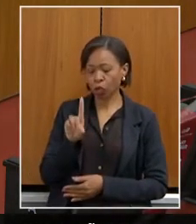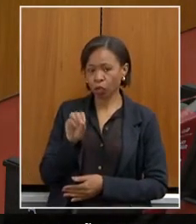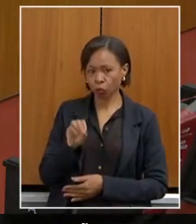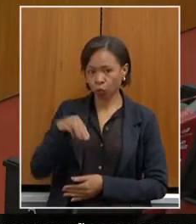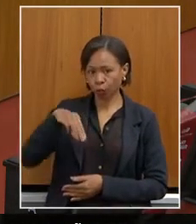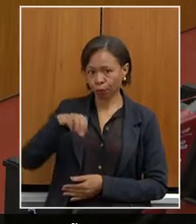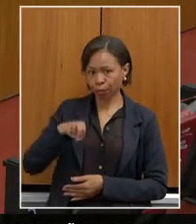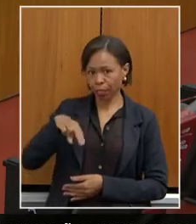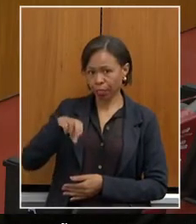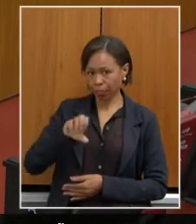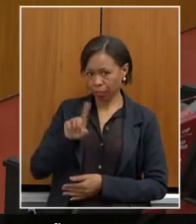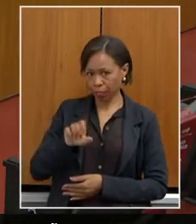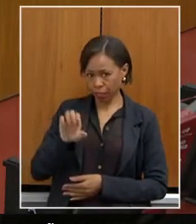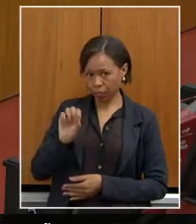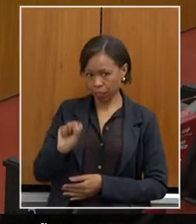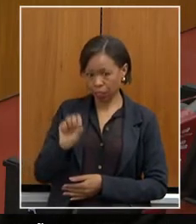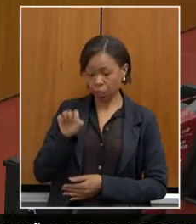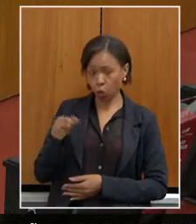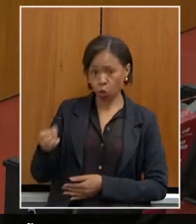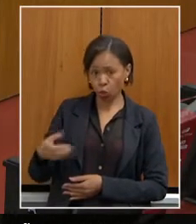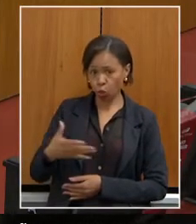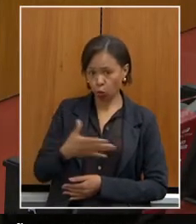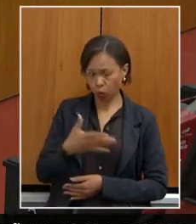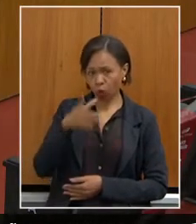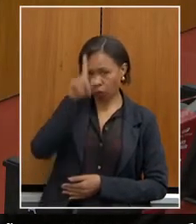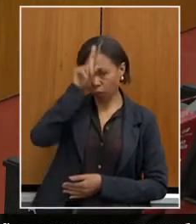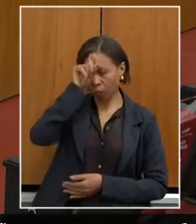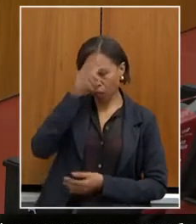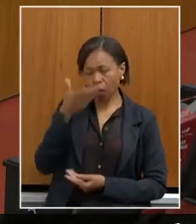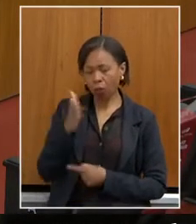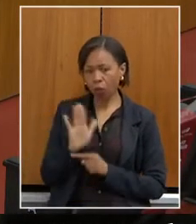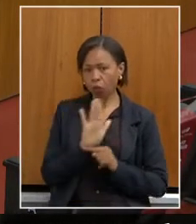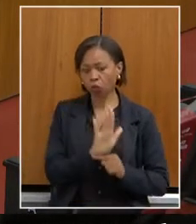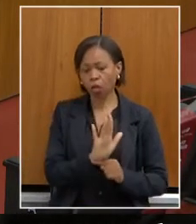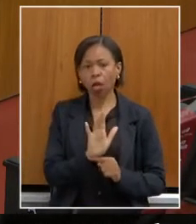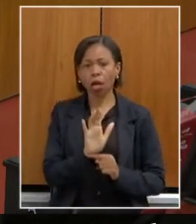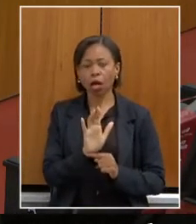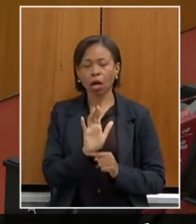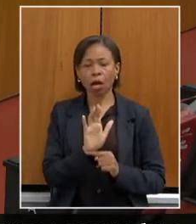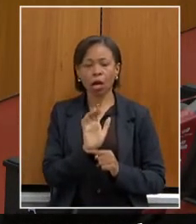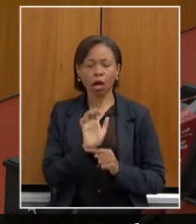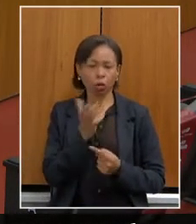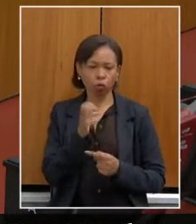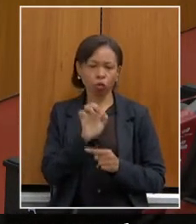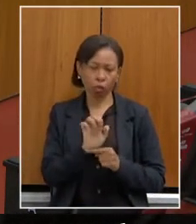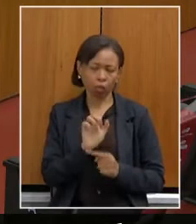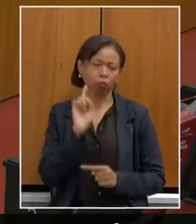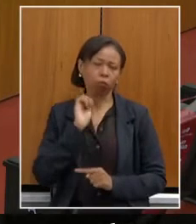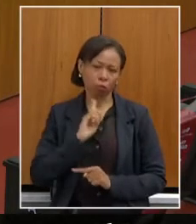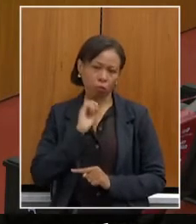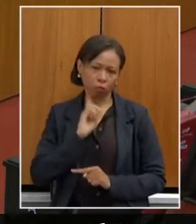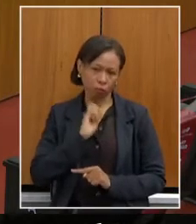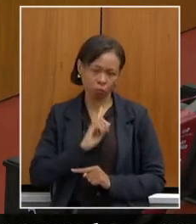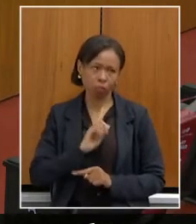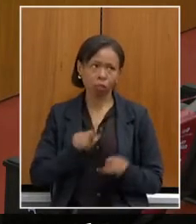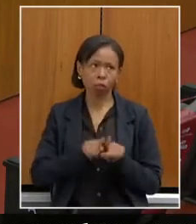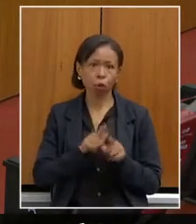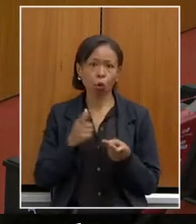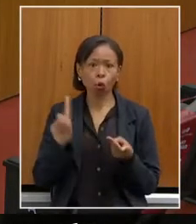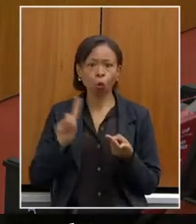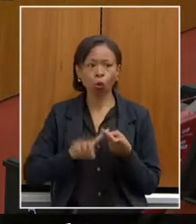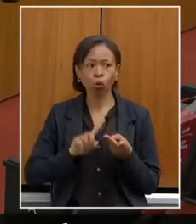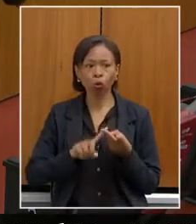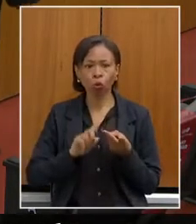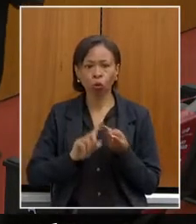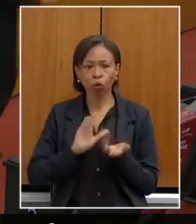ampliado para que consiga atender o estado como todo em doenças infectocontagiosas e o outro o outro investimento não está